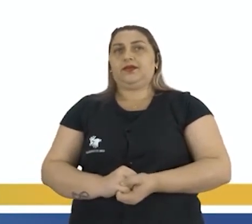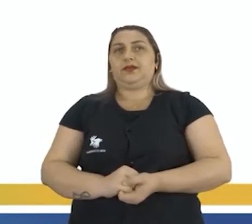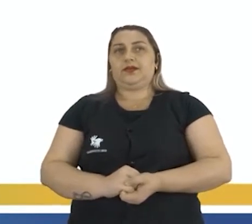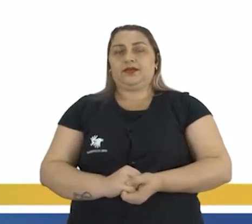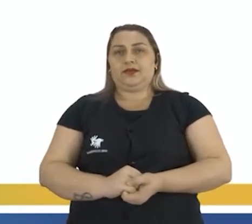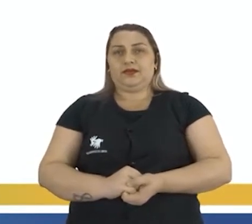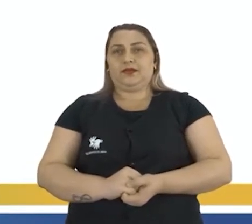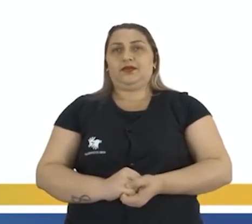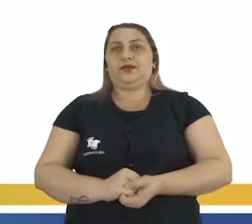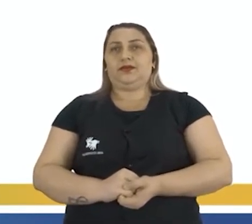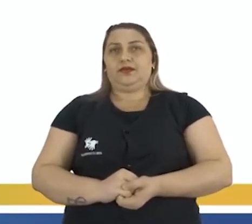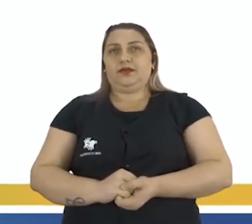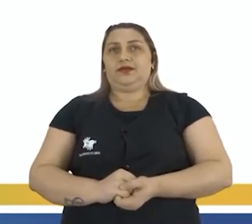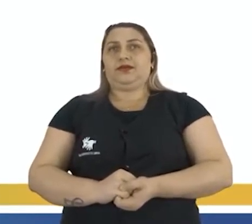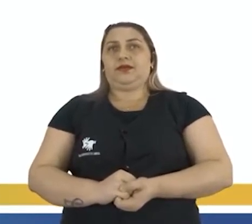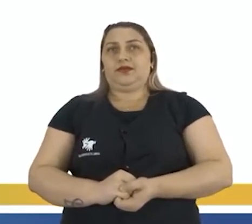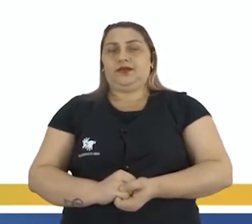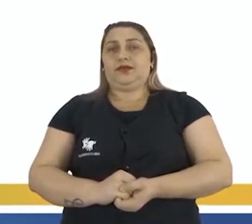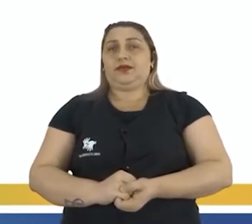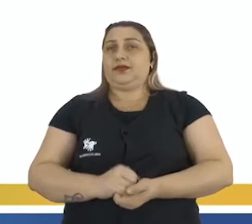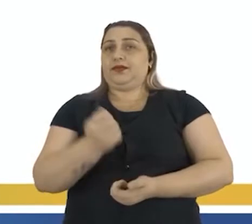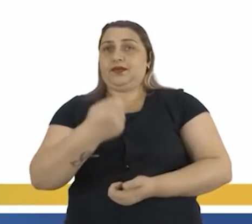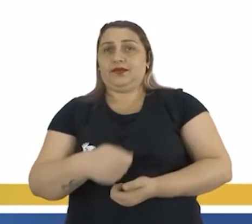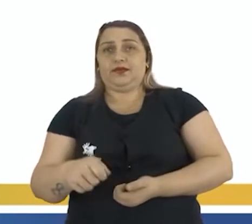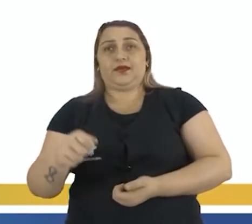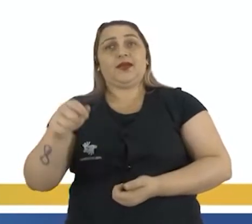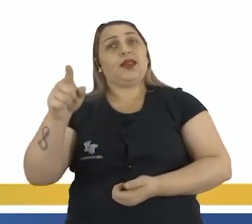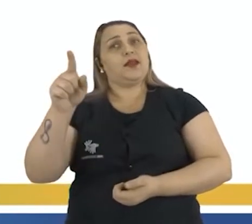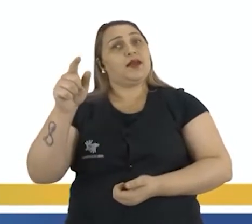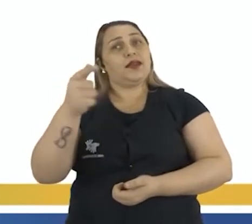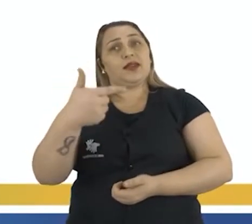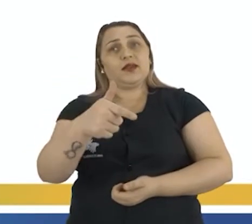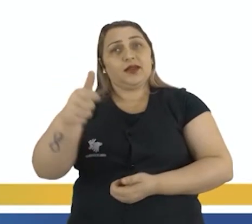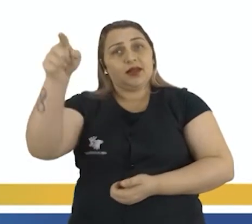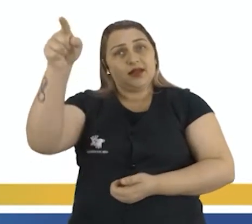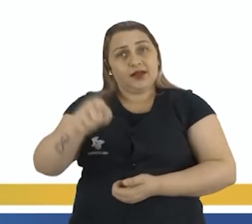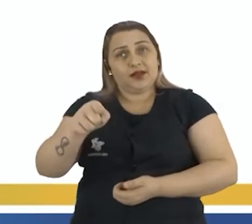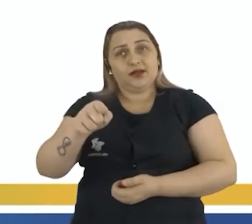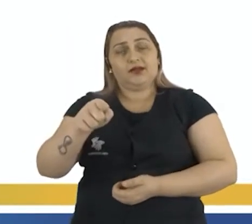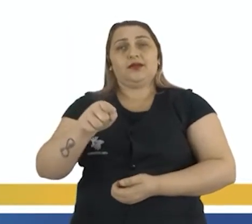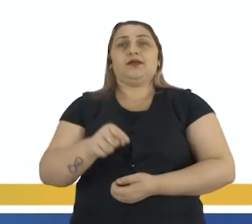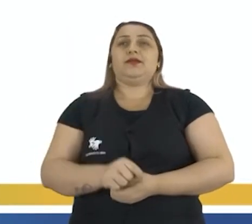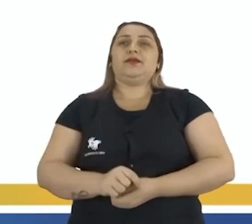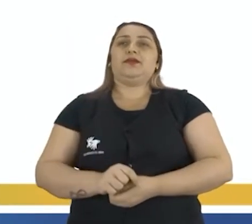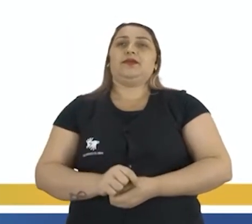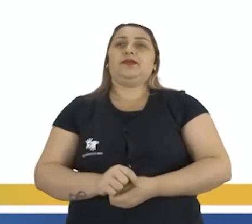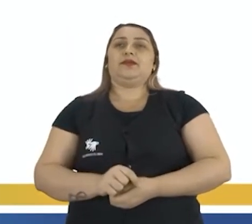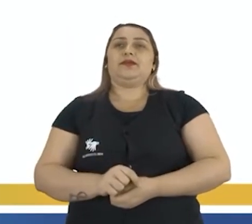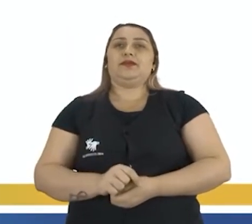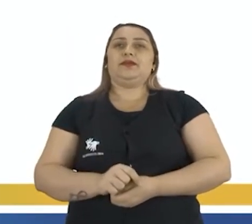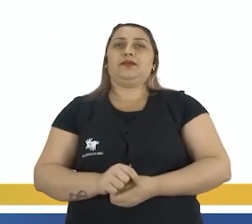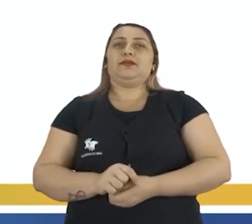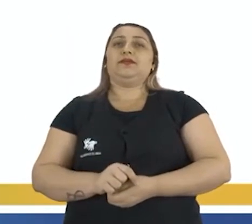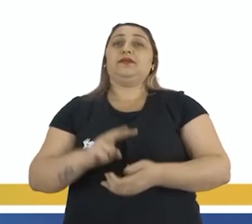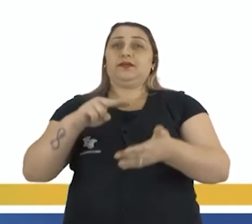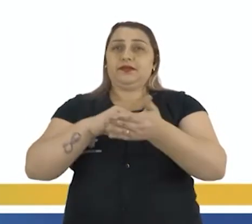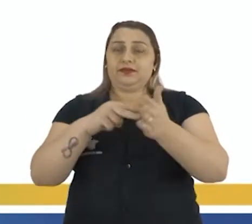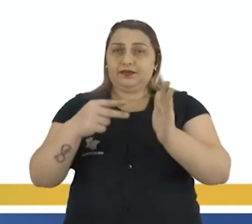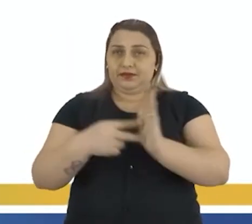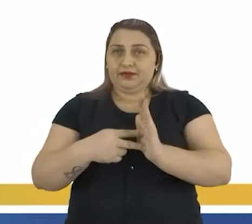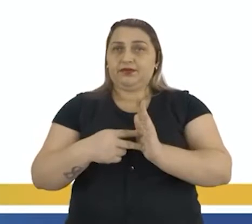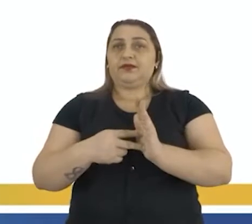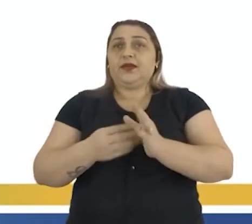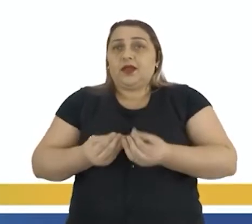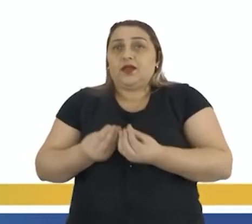porém. Então não é porém com acento agudo, é sem o acento. Para eles porém, que tem o sentido para